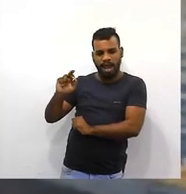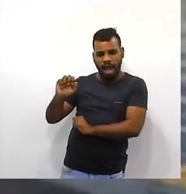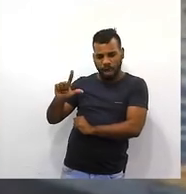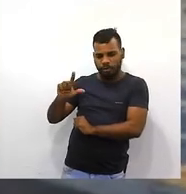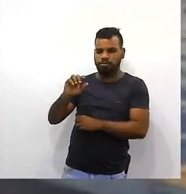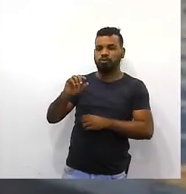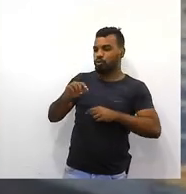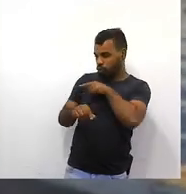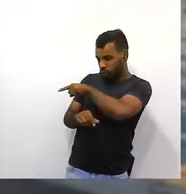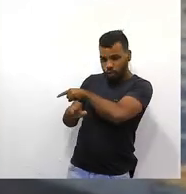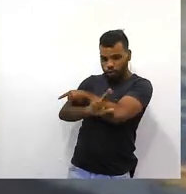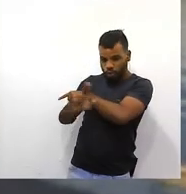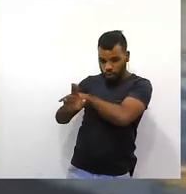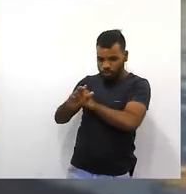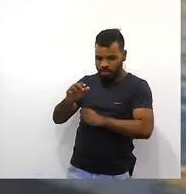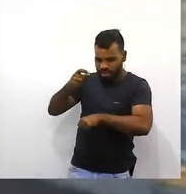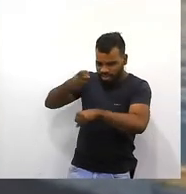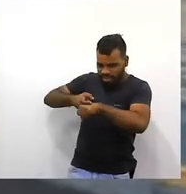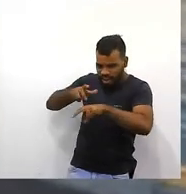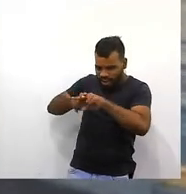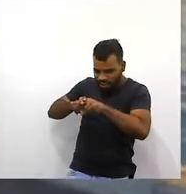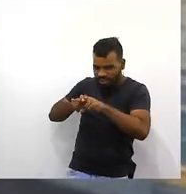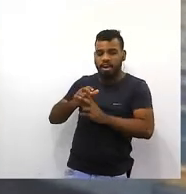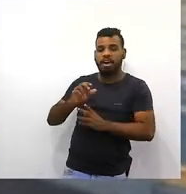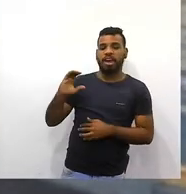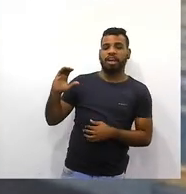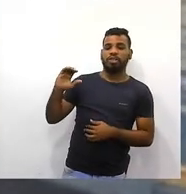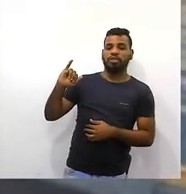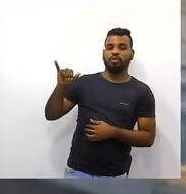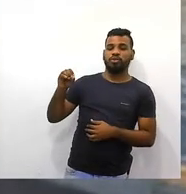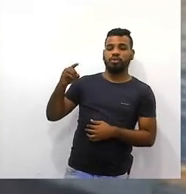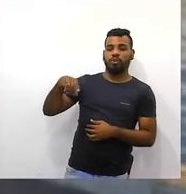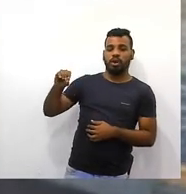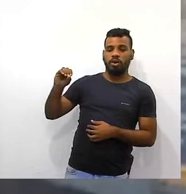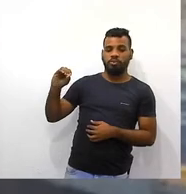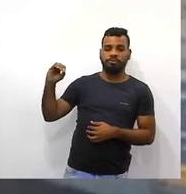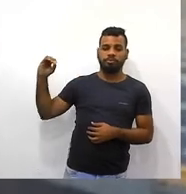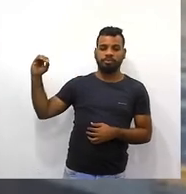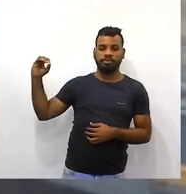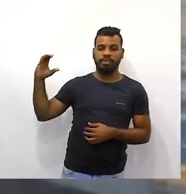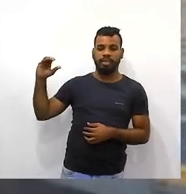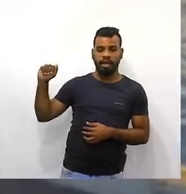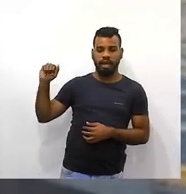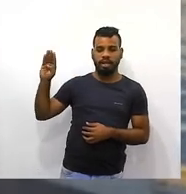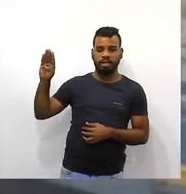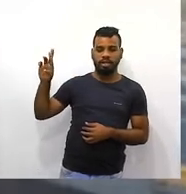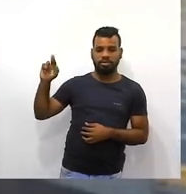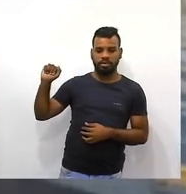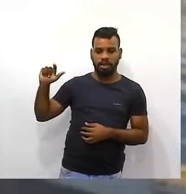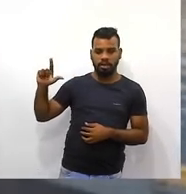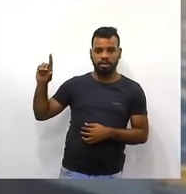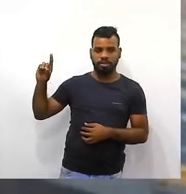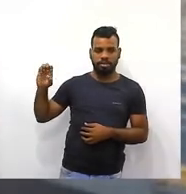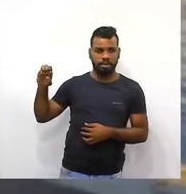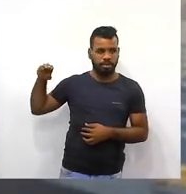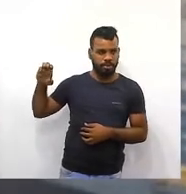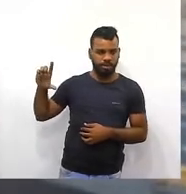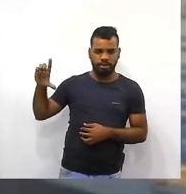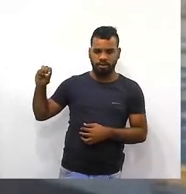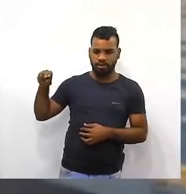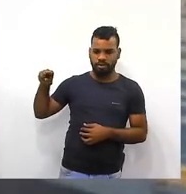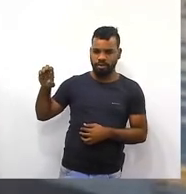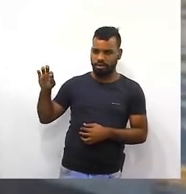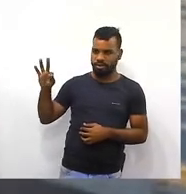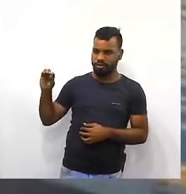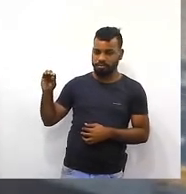Nós temos a história desse Severino, né? E ele a pé, no interior do estado do Pernambuco, né, como ele diz, lá da Serra da